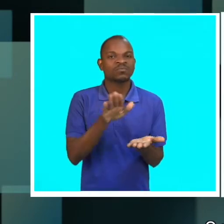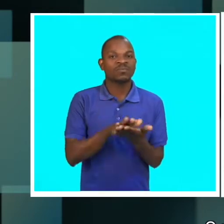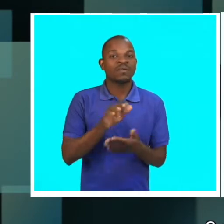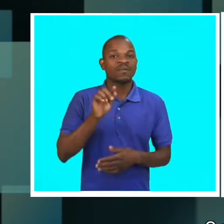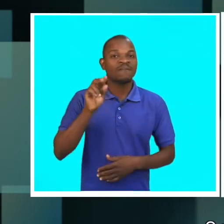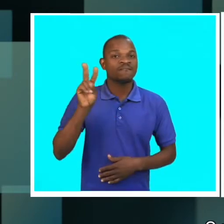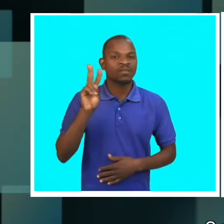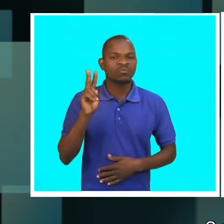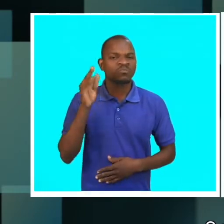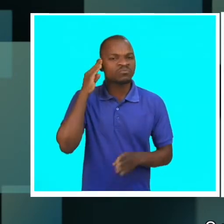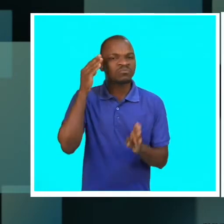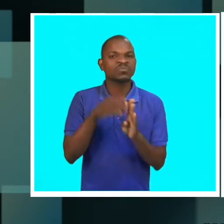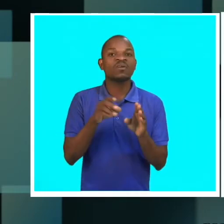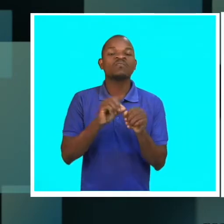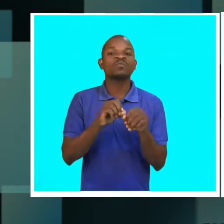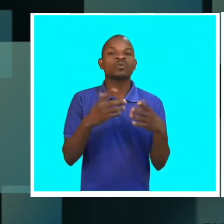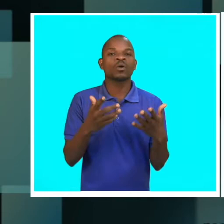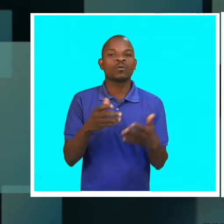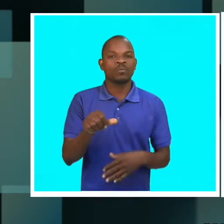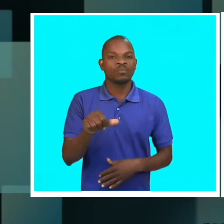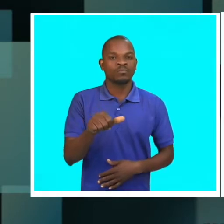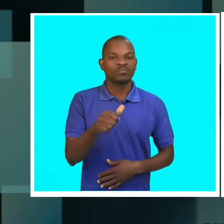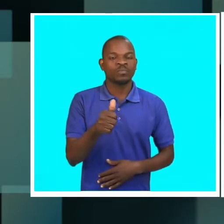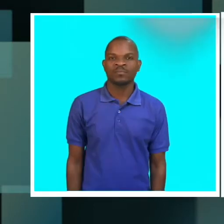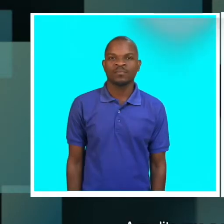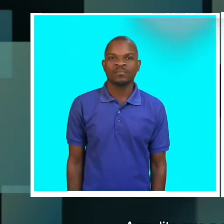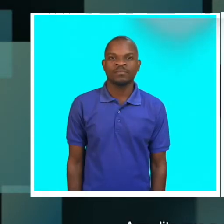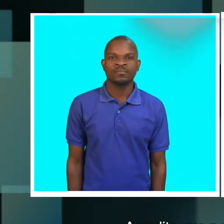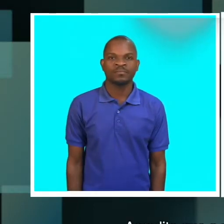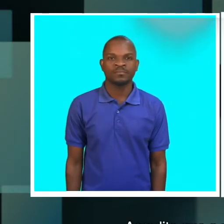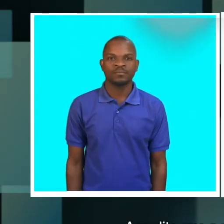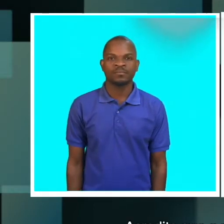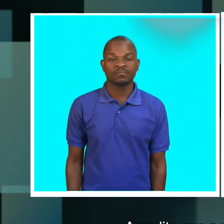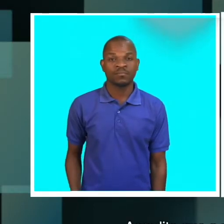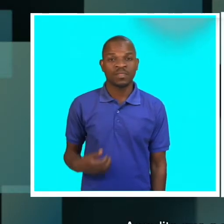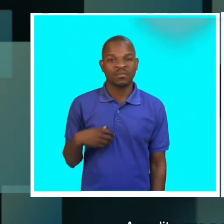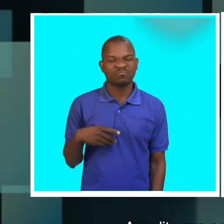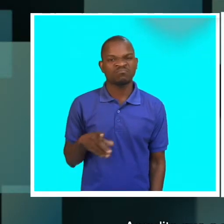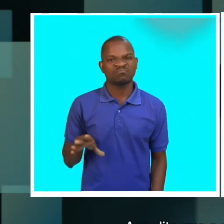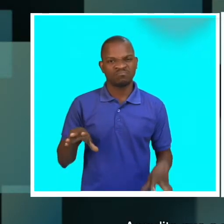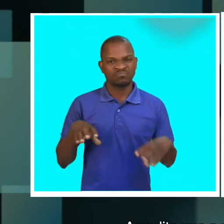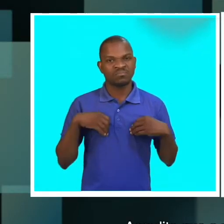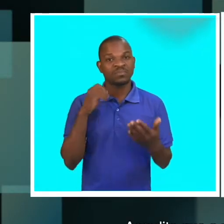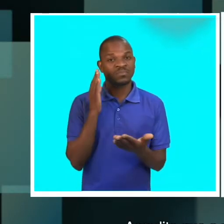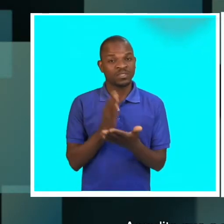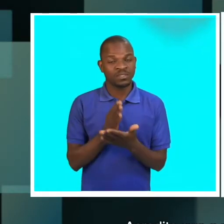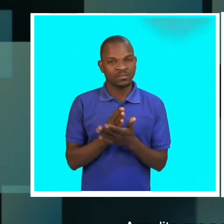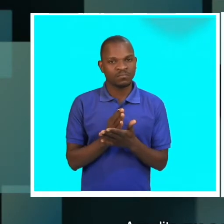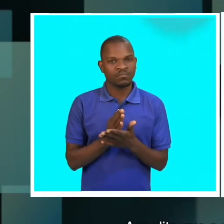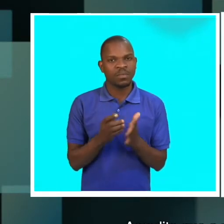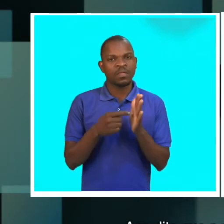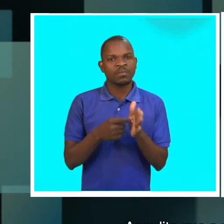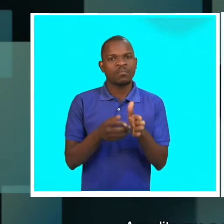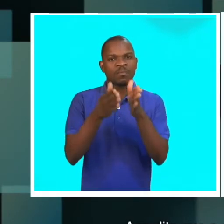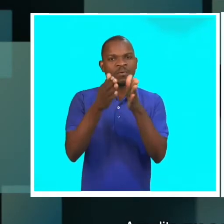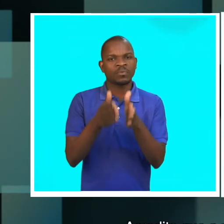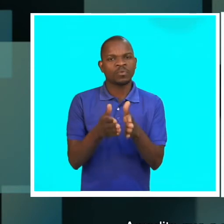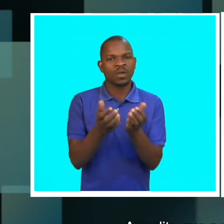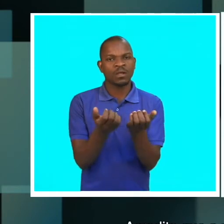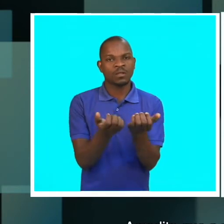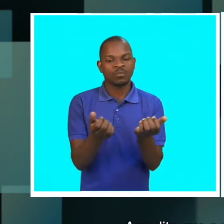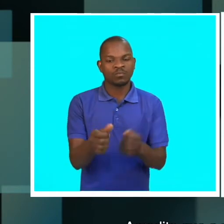de atendimento a crianças naquela unidade sanitária. Dito que a primeira condição para uma criança recuperar